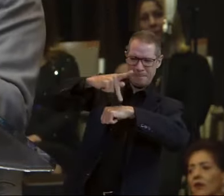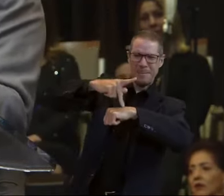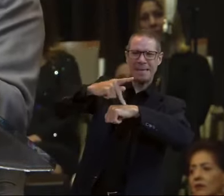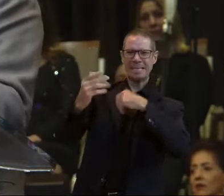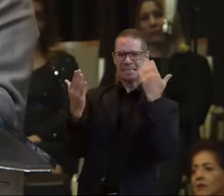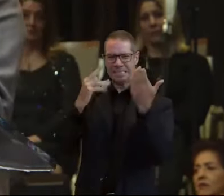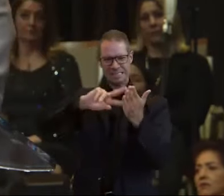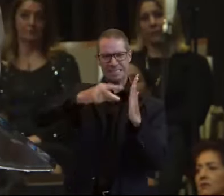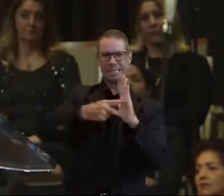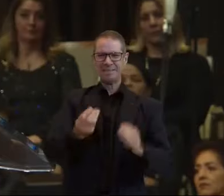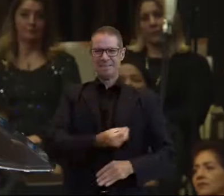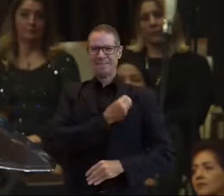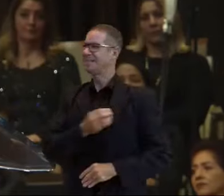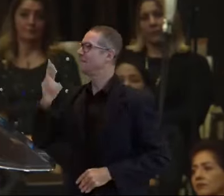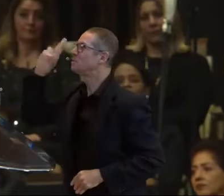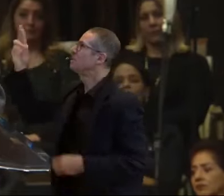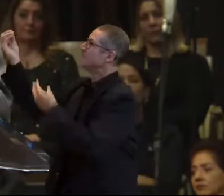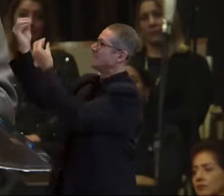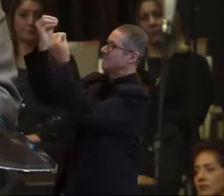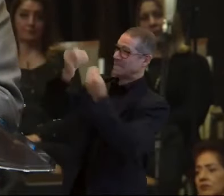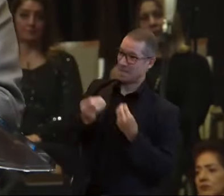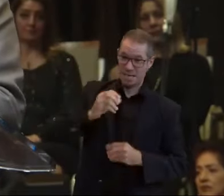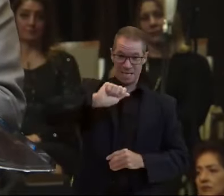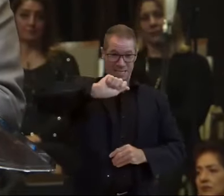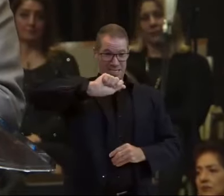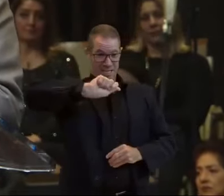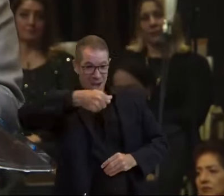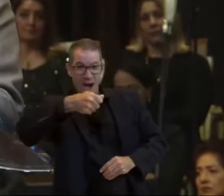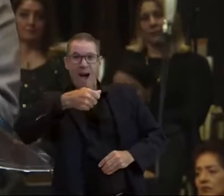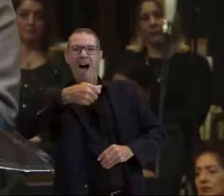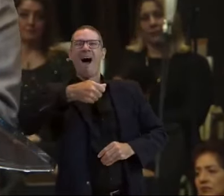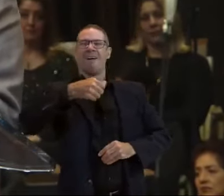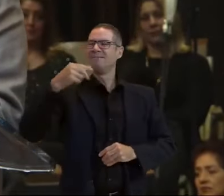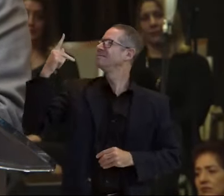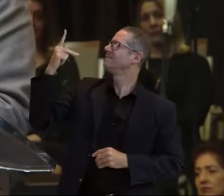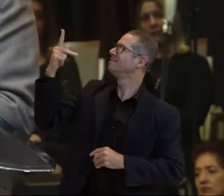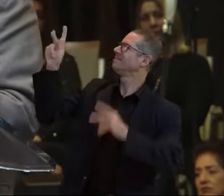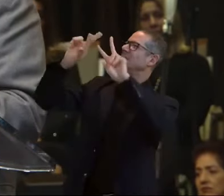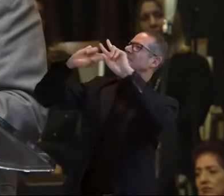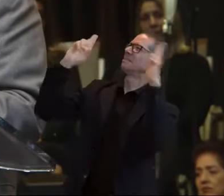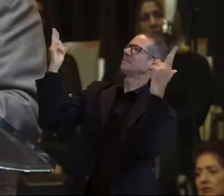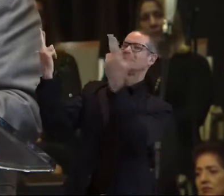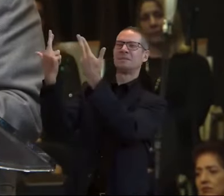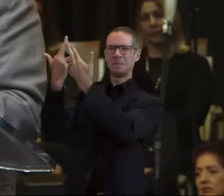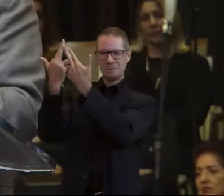a quem o Senhor deu chaves do seu reino.